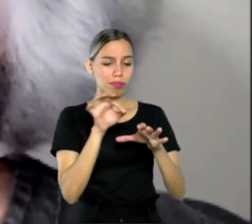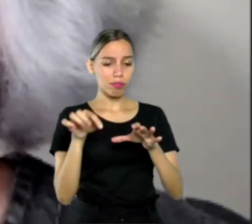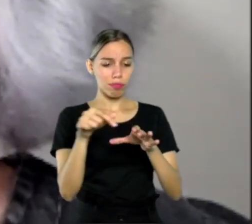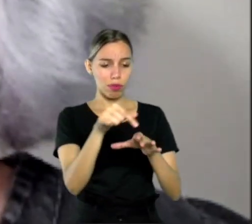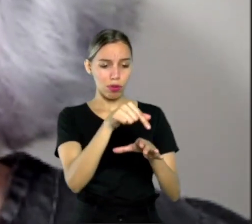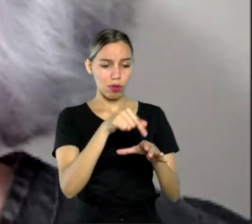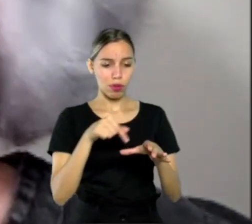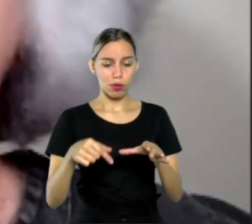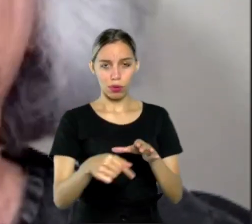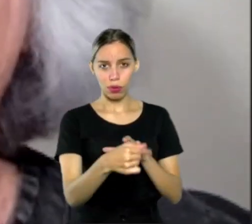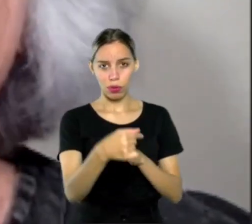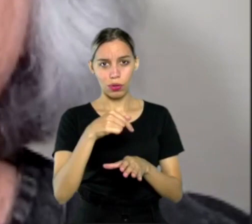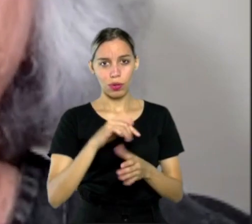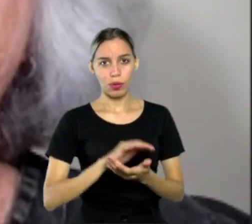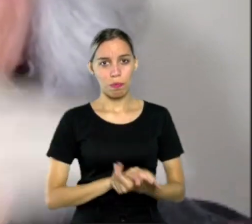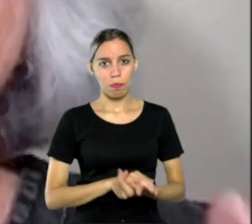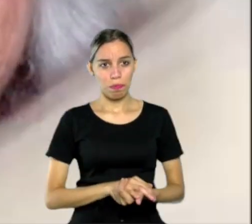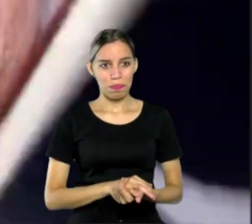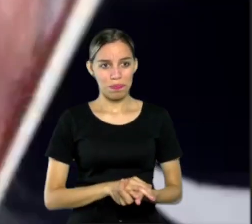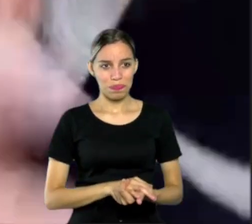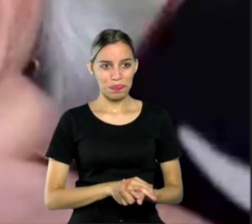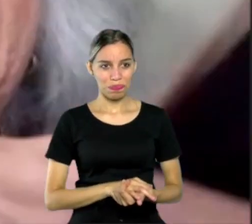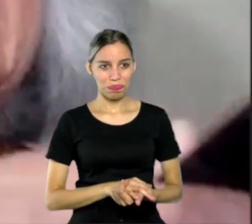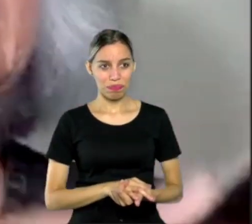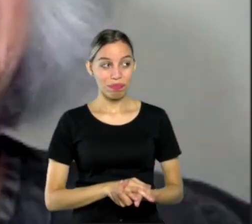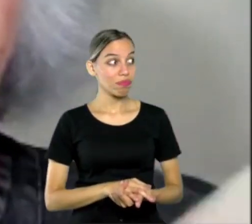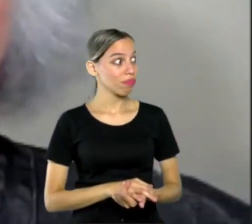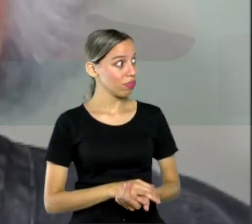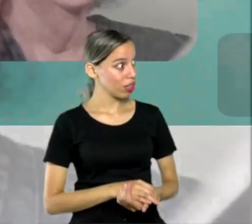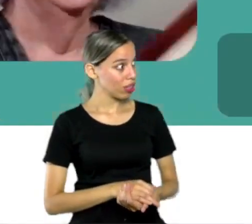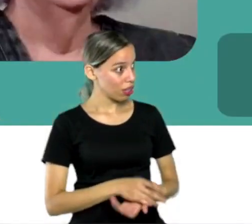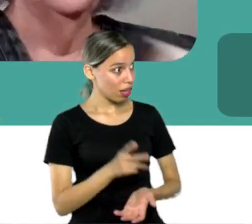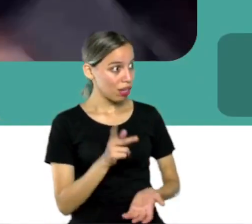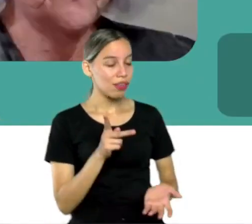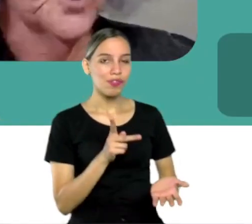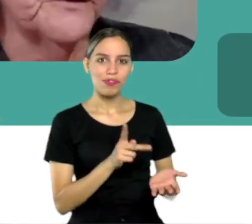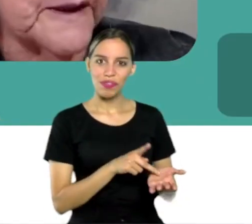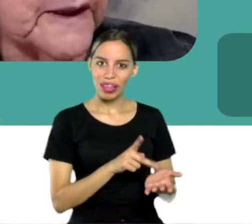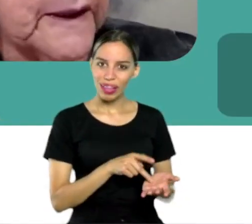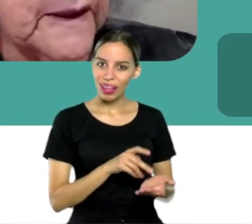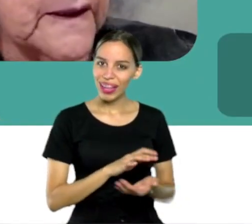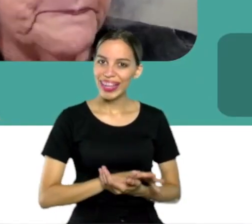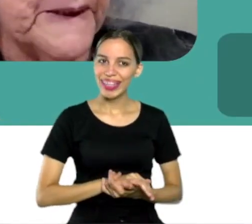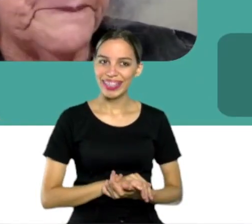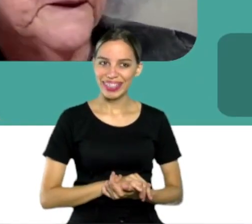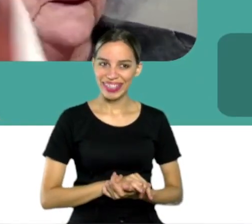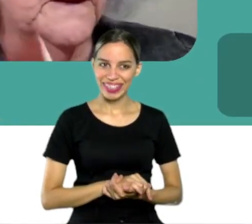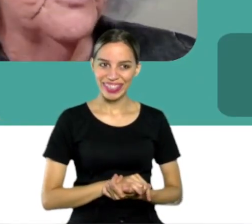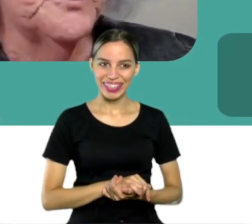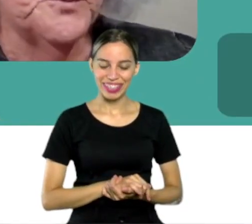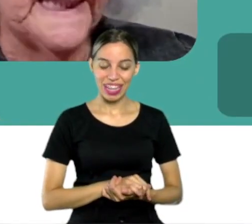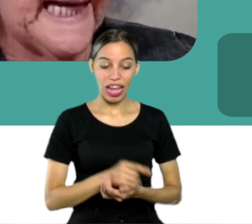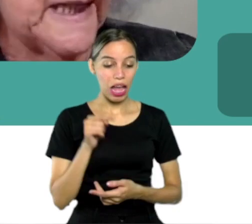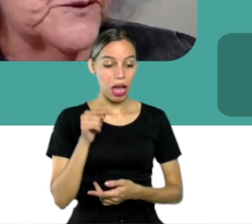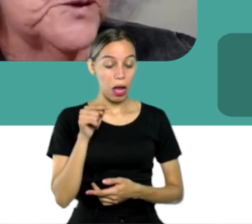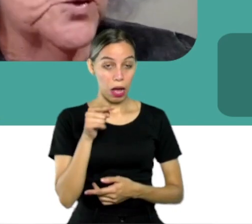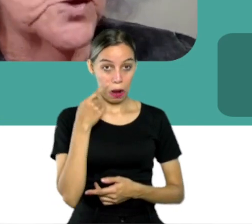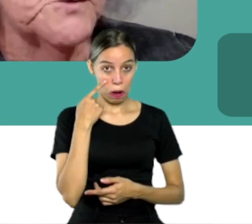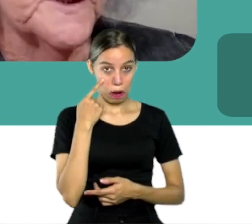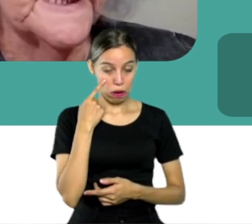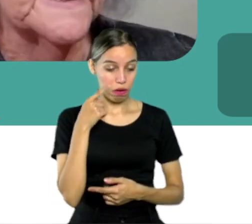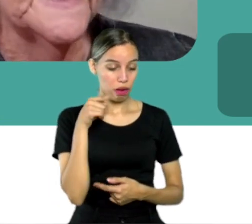É verdade. E aí, esse livro, ele foi, deixa eu ver aqui, foi publicado